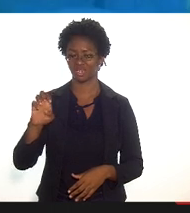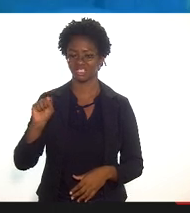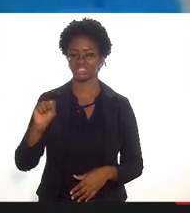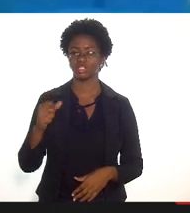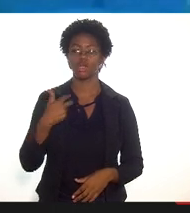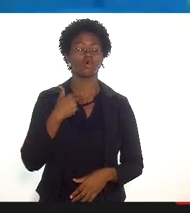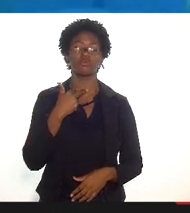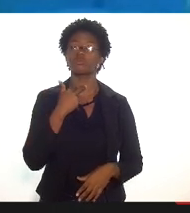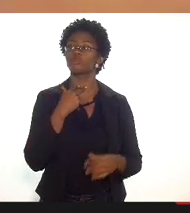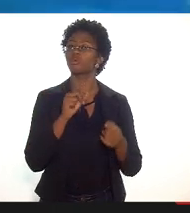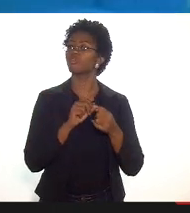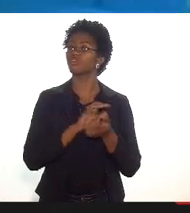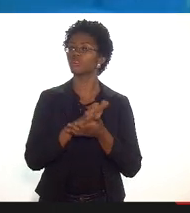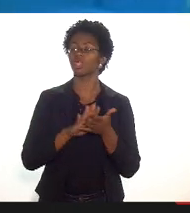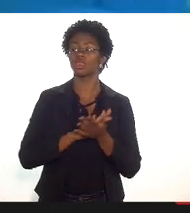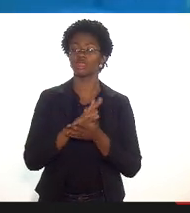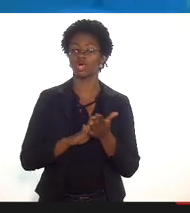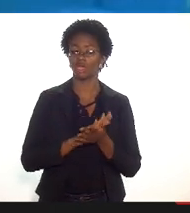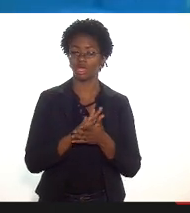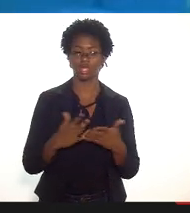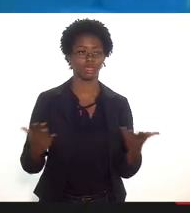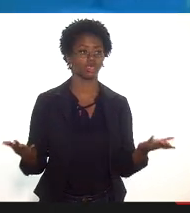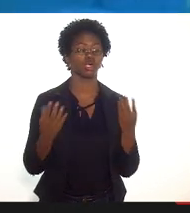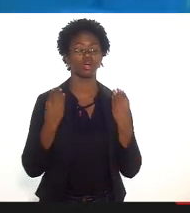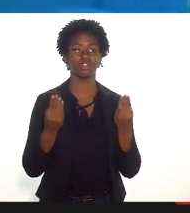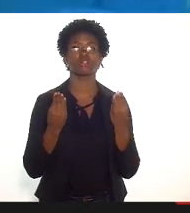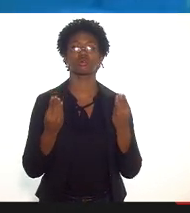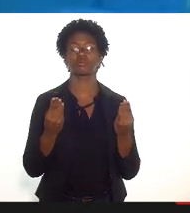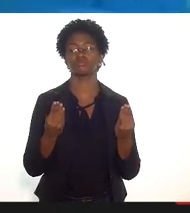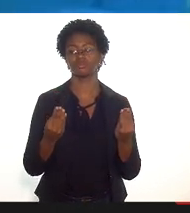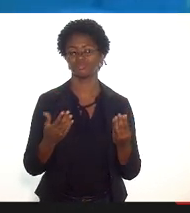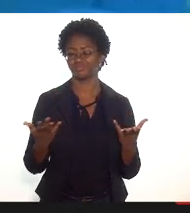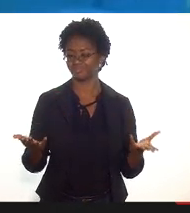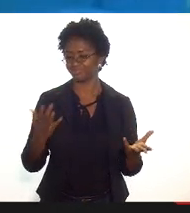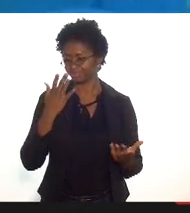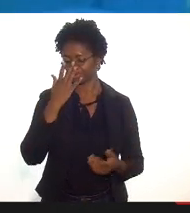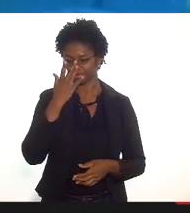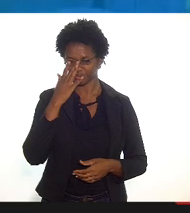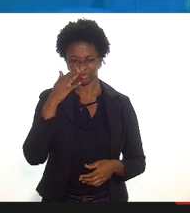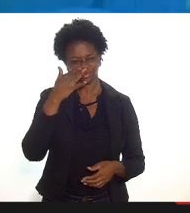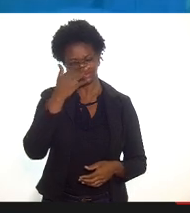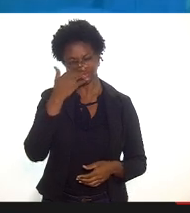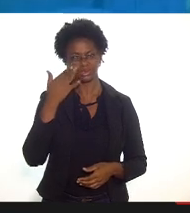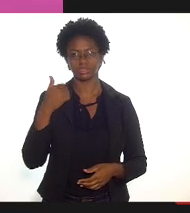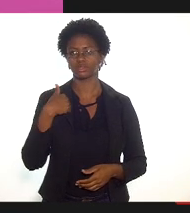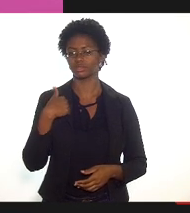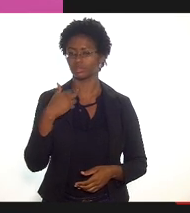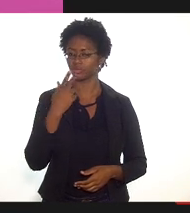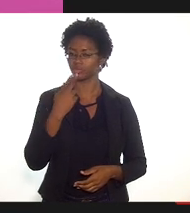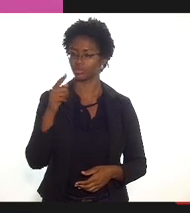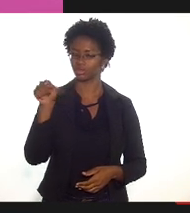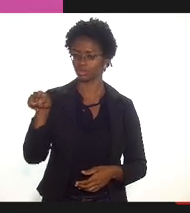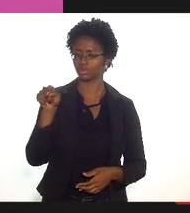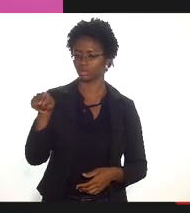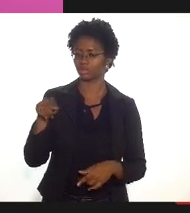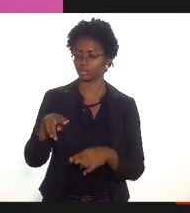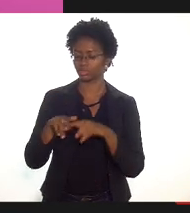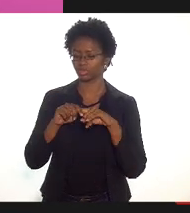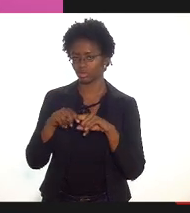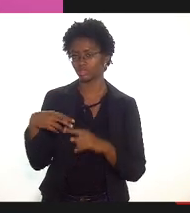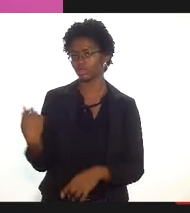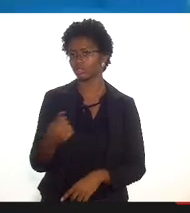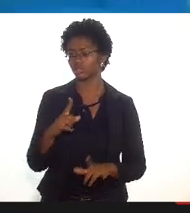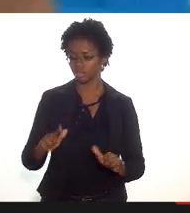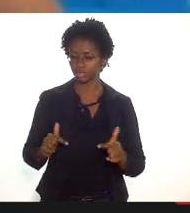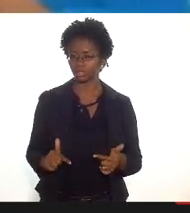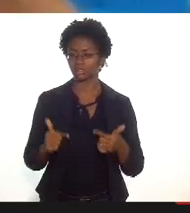nada. Isso ele disse na maior cara de pau aqui para nós. Ou seja, as nossas medidas, eu só estou falando isso, porque as nossas medidas têm que ser medidas,